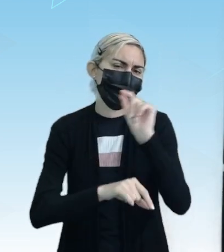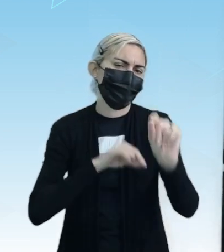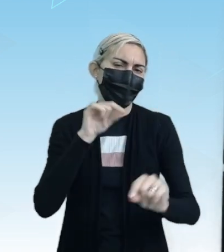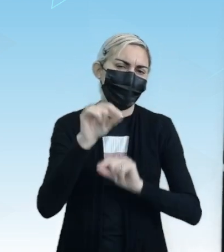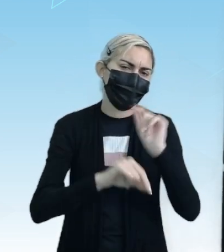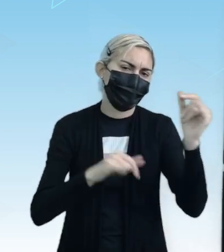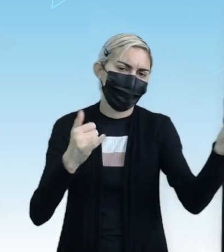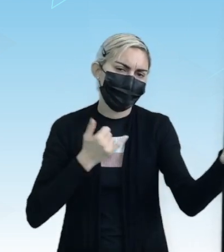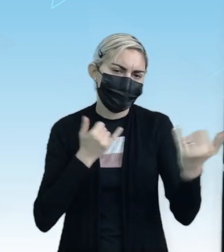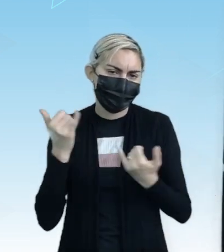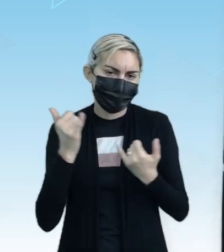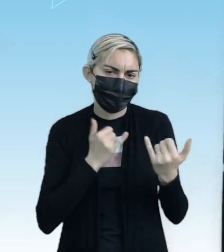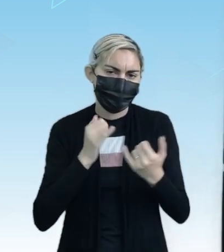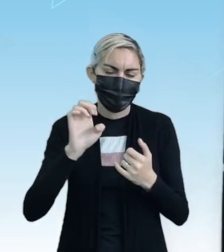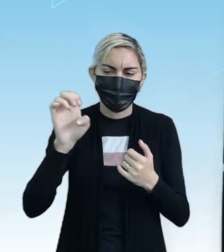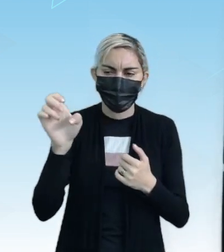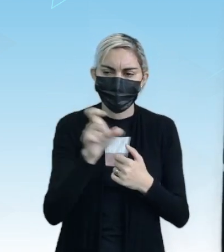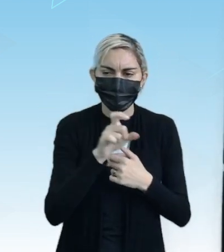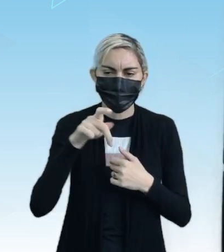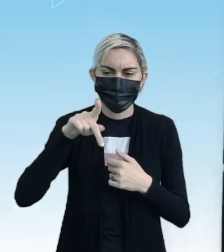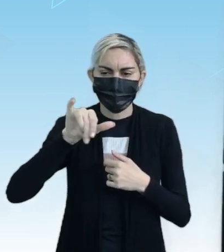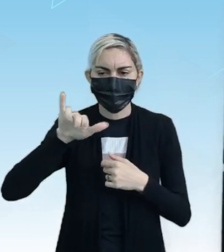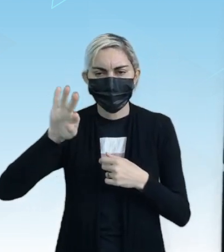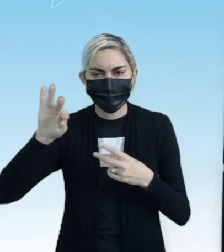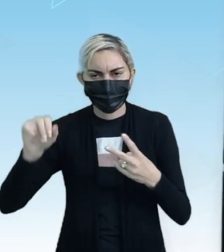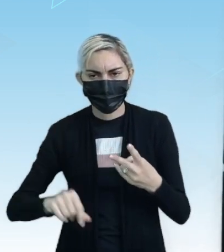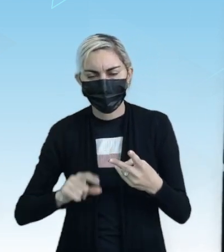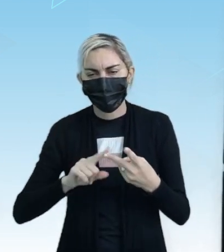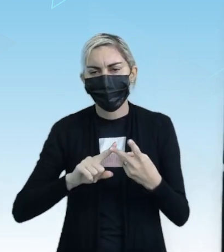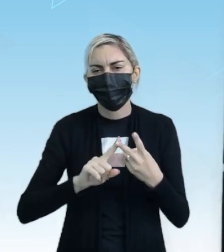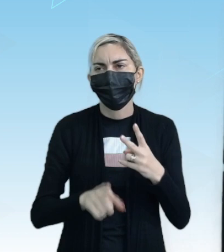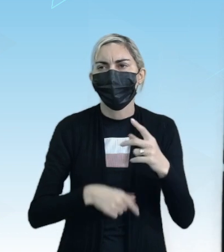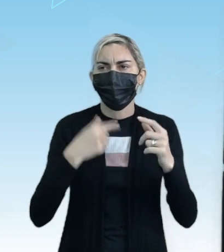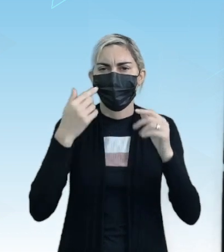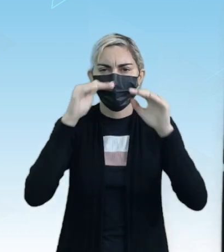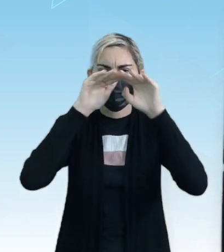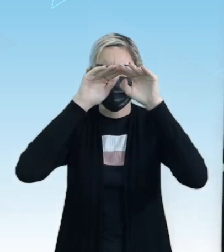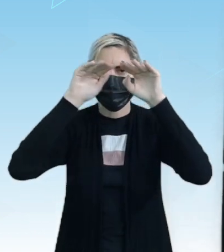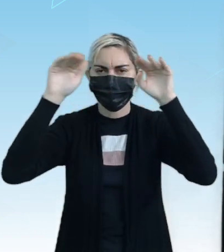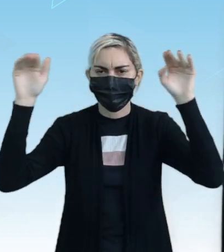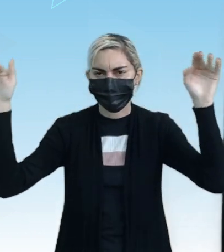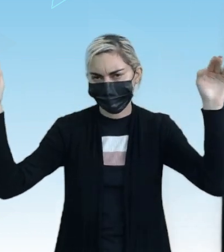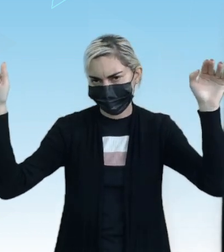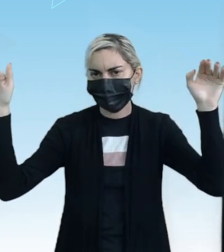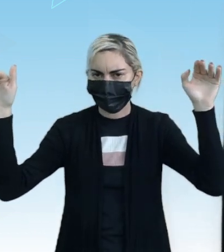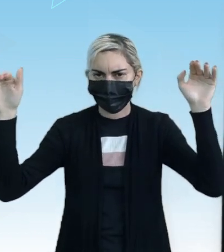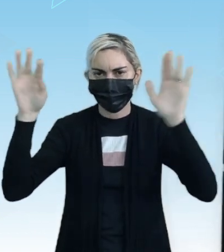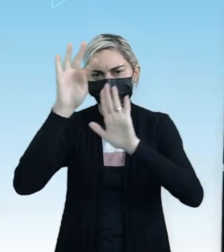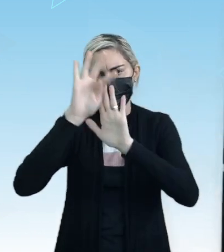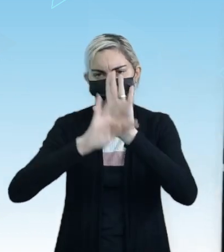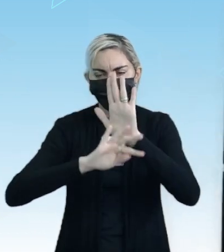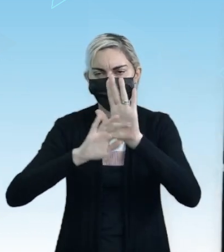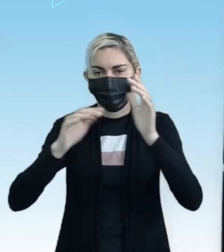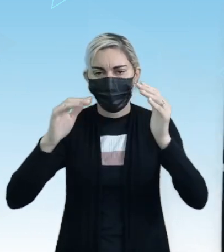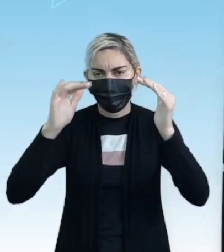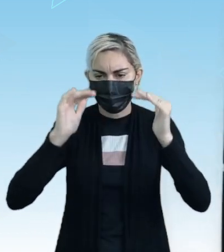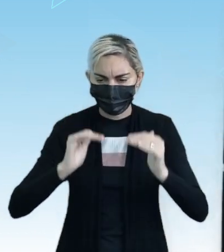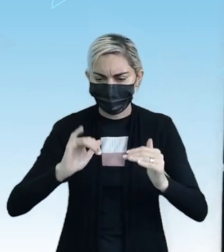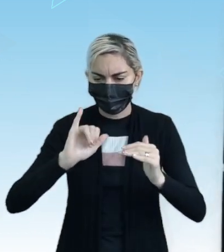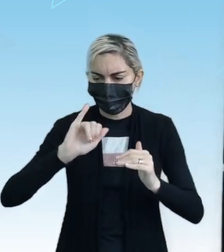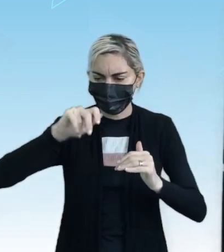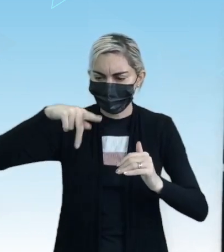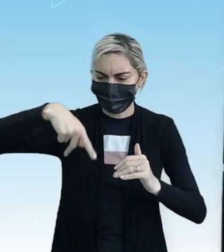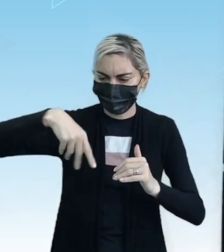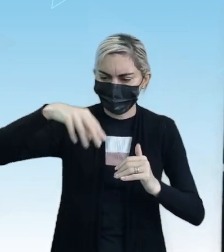são informações explícitas, são aquelas que estão na superfície do texto. Já as